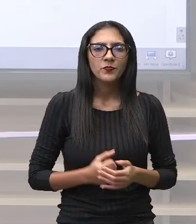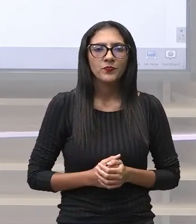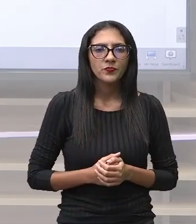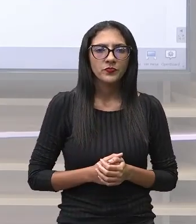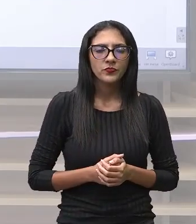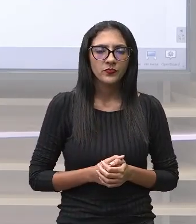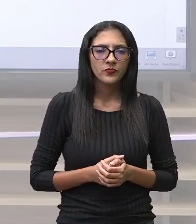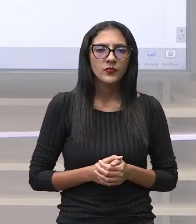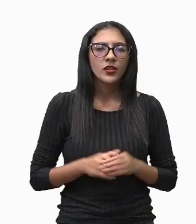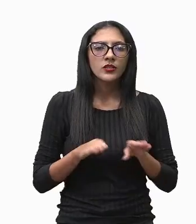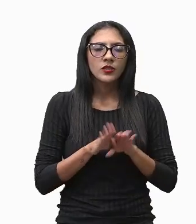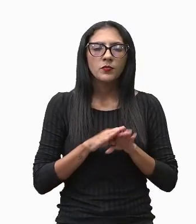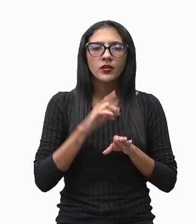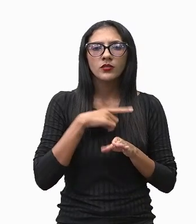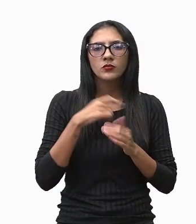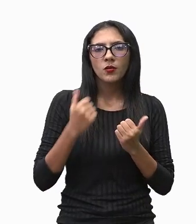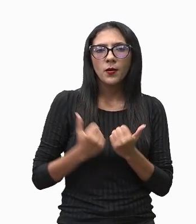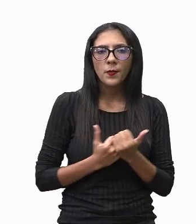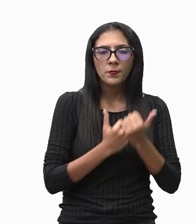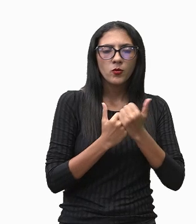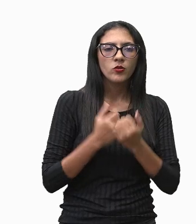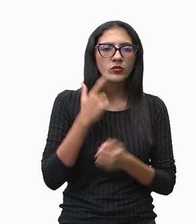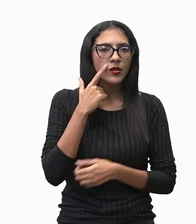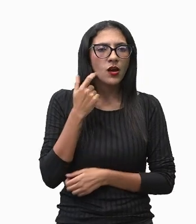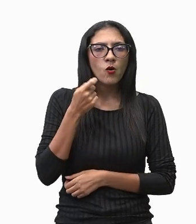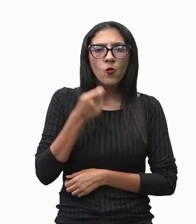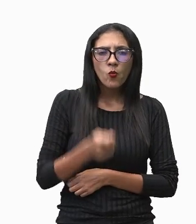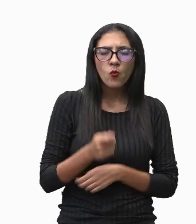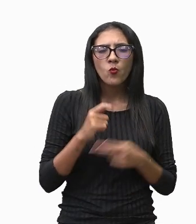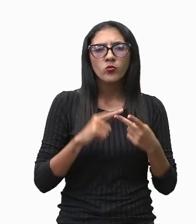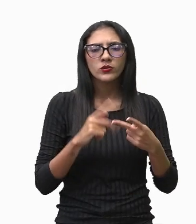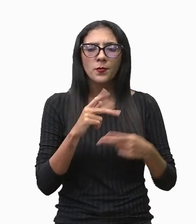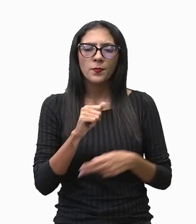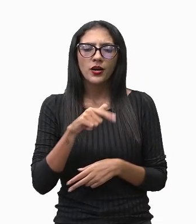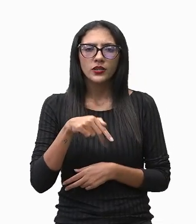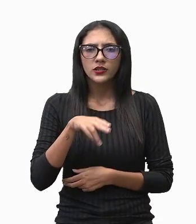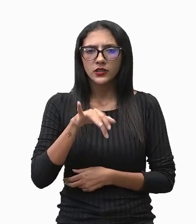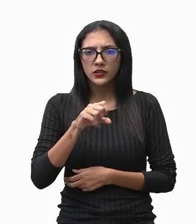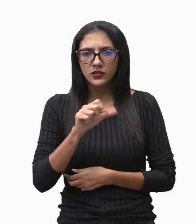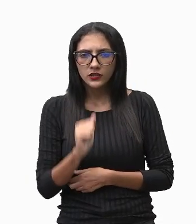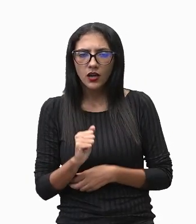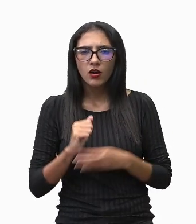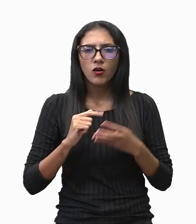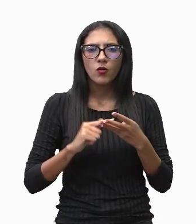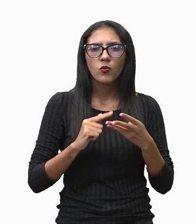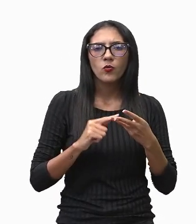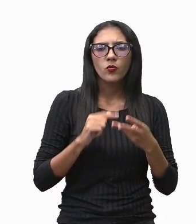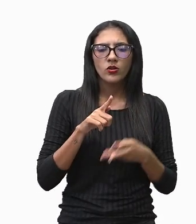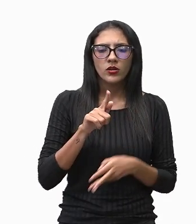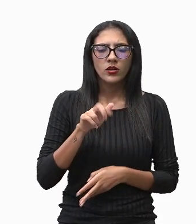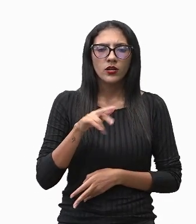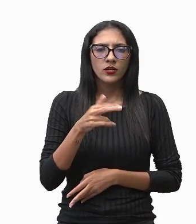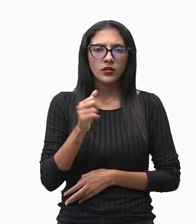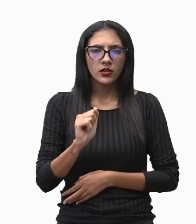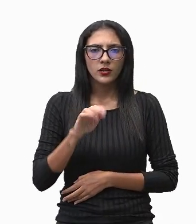tinha o apoio da Grã-Bretanha, da Rússia e do Paquistão. Então,